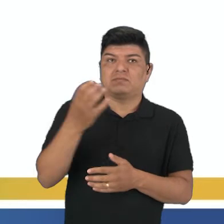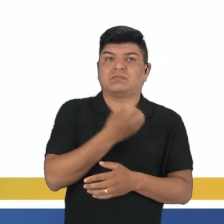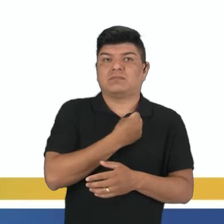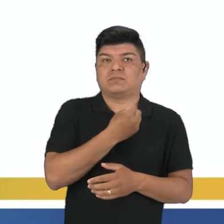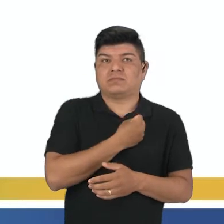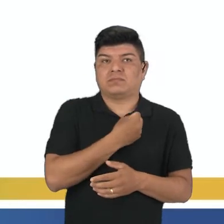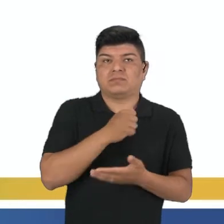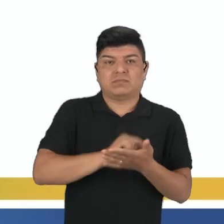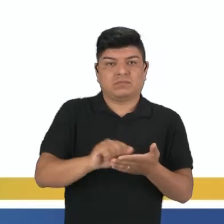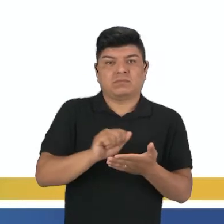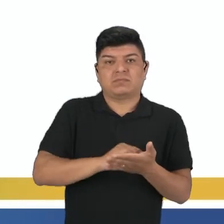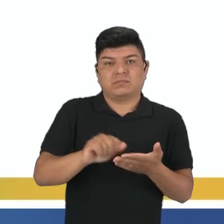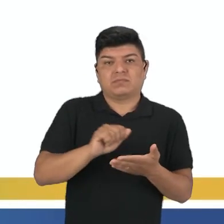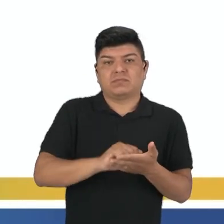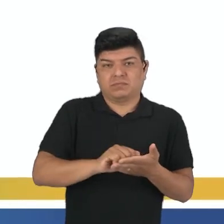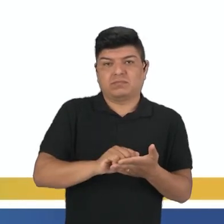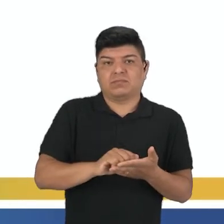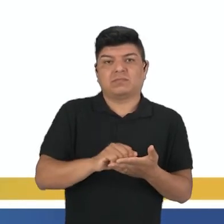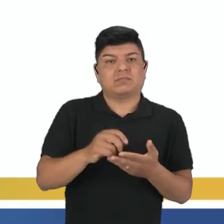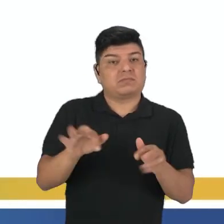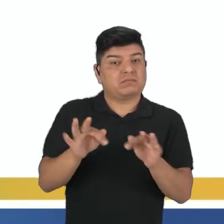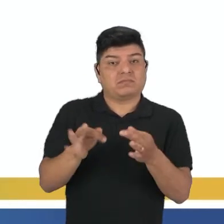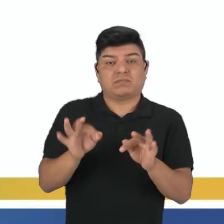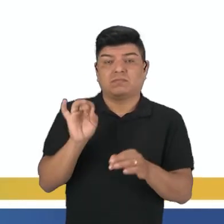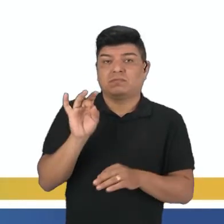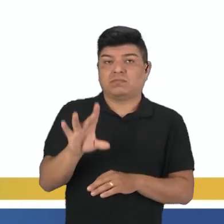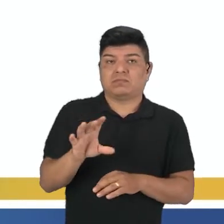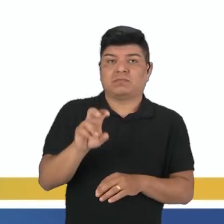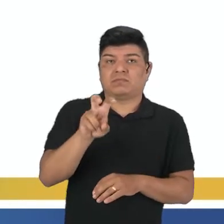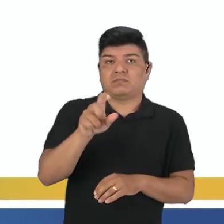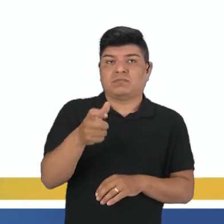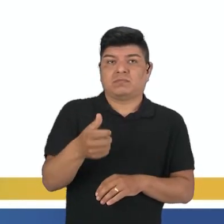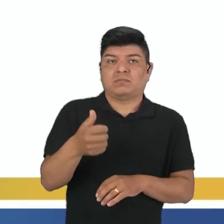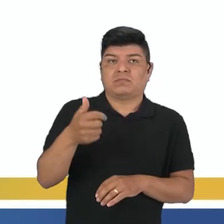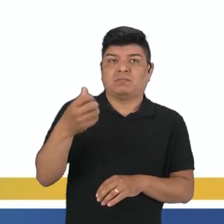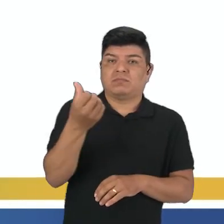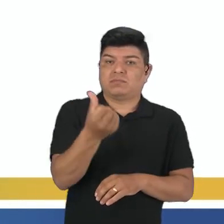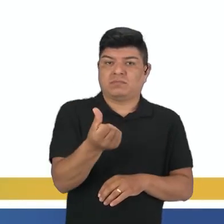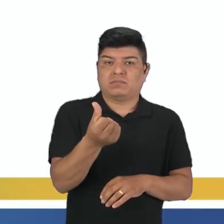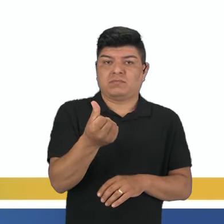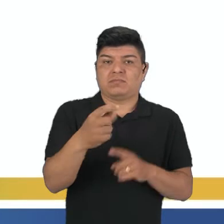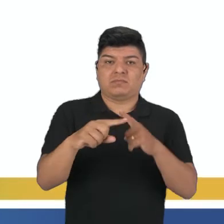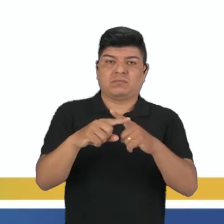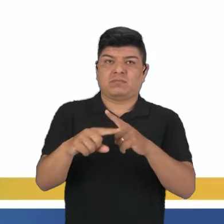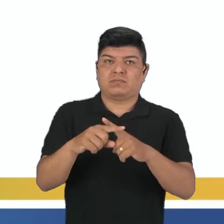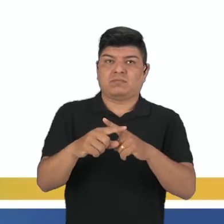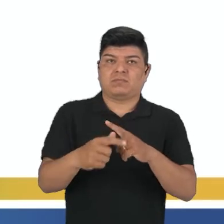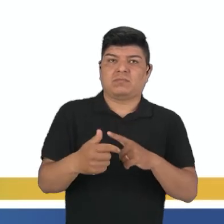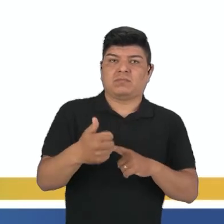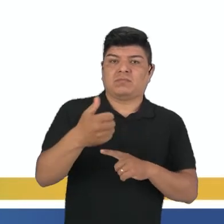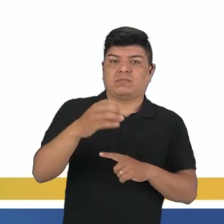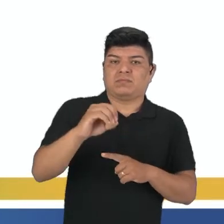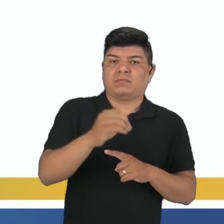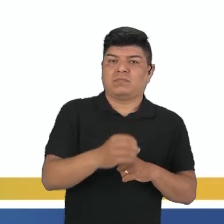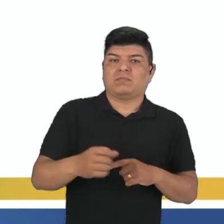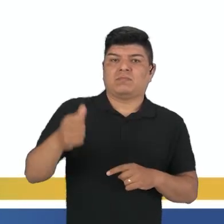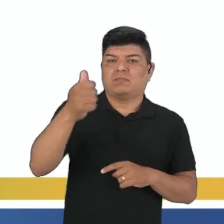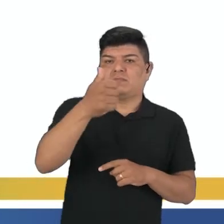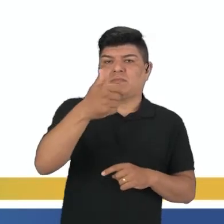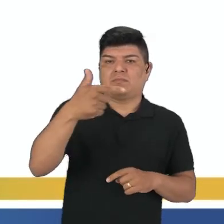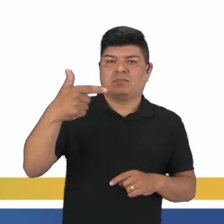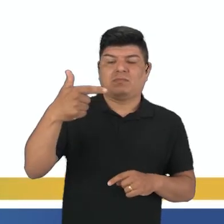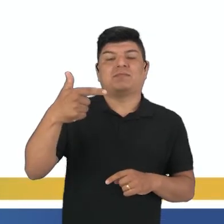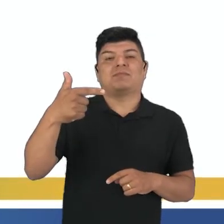aí, gente, escrito em notação científica é simplesmente 5,6 multiplicado por 10